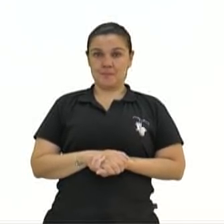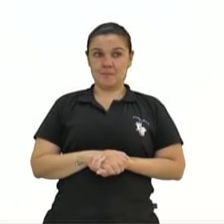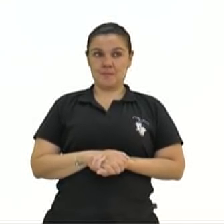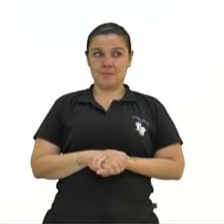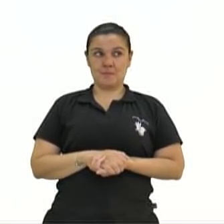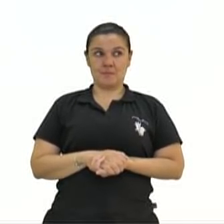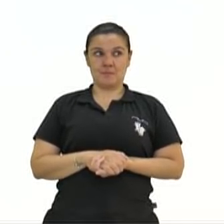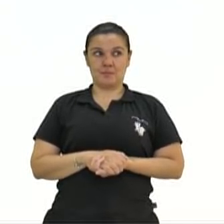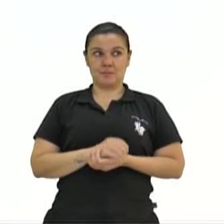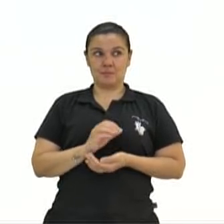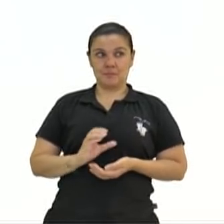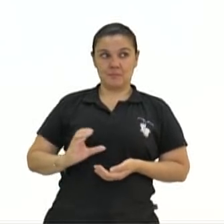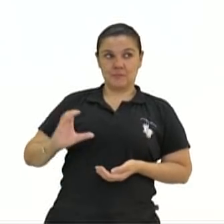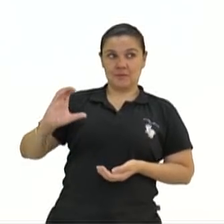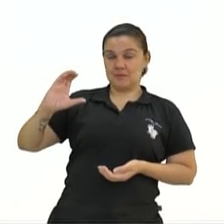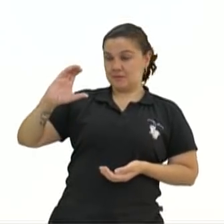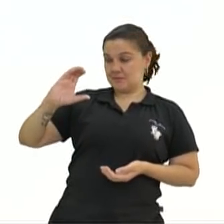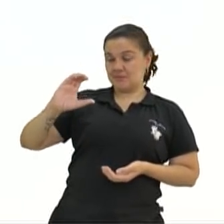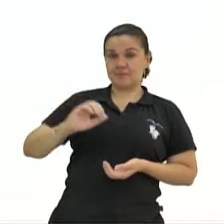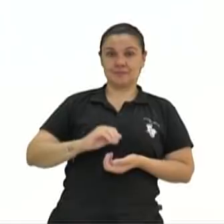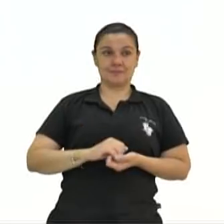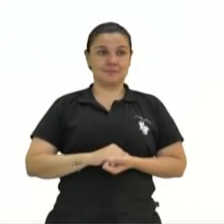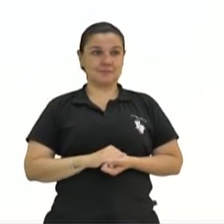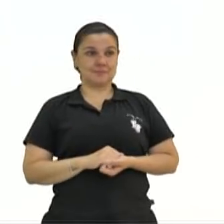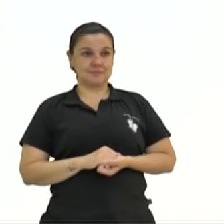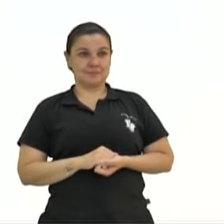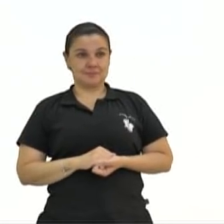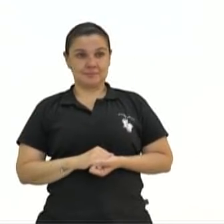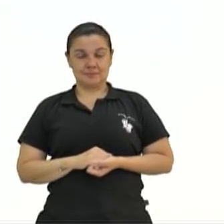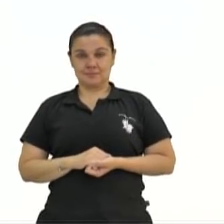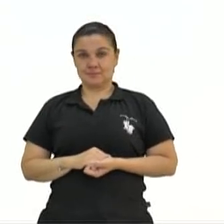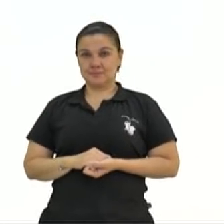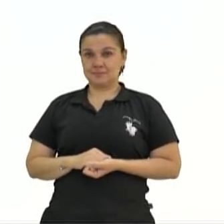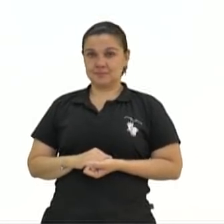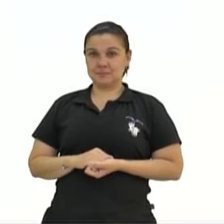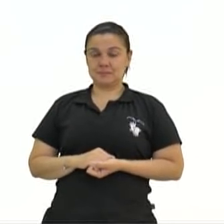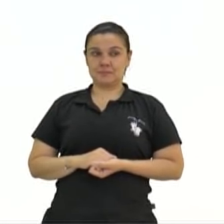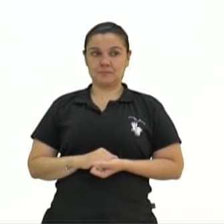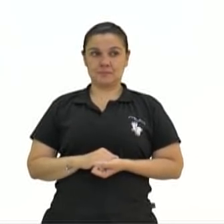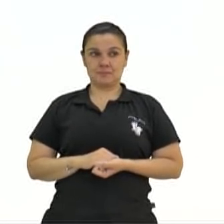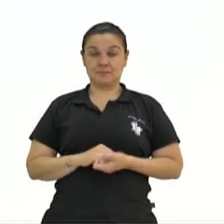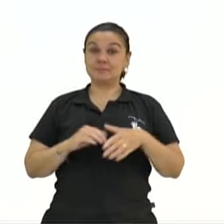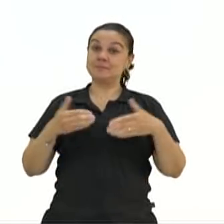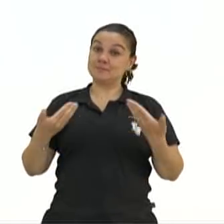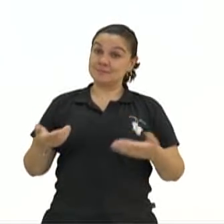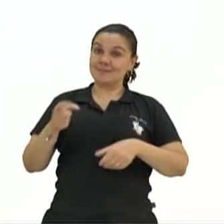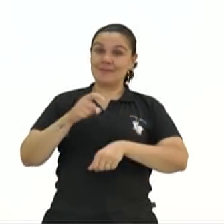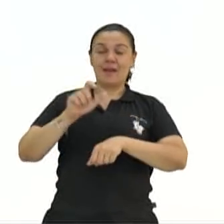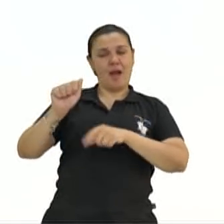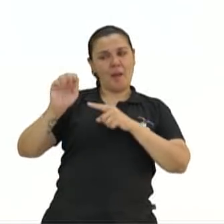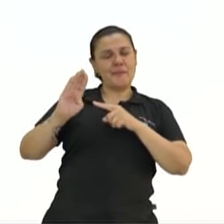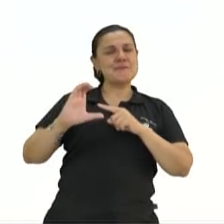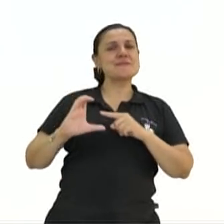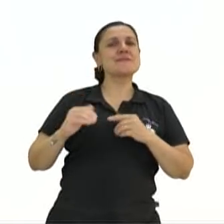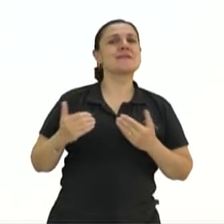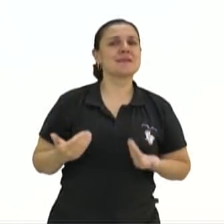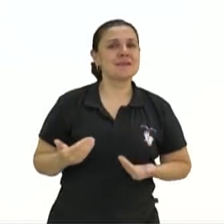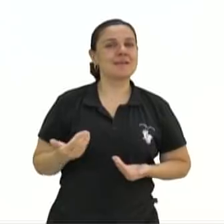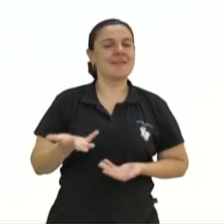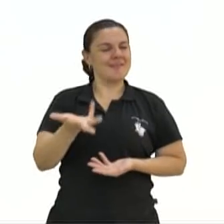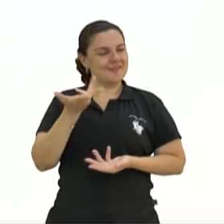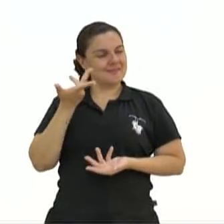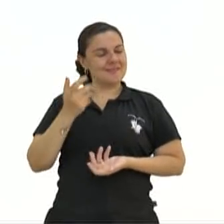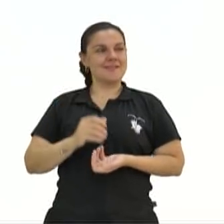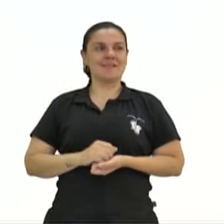do espaço geográfico. Ou letra C. Paisagens são apenas compostas por elementos da natureza. Letra A, letra B ou letra C?